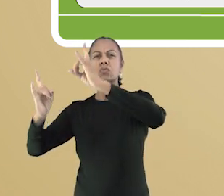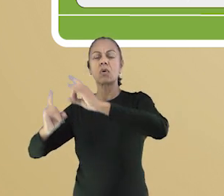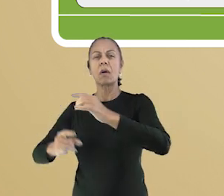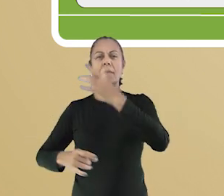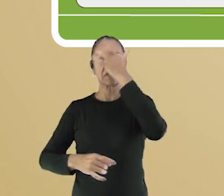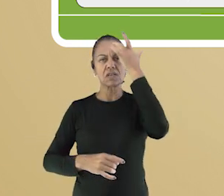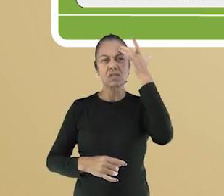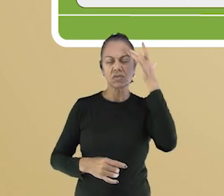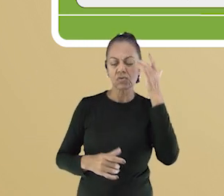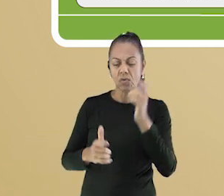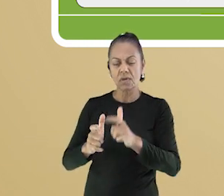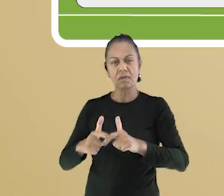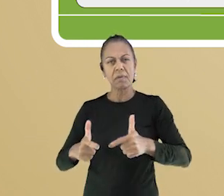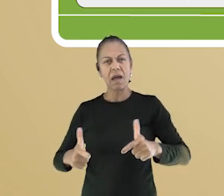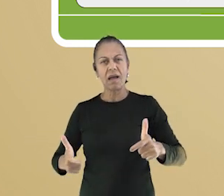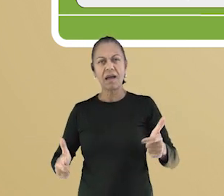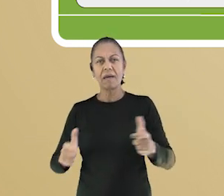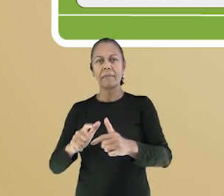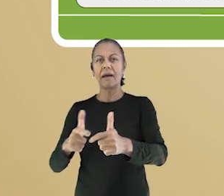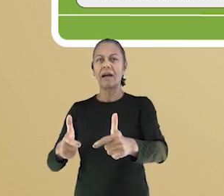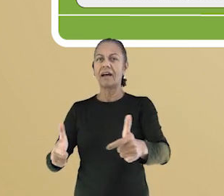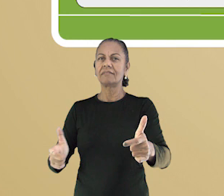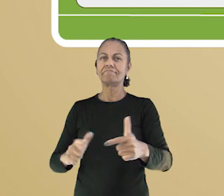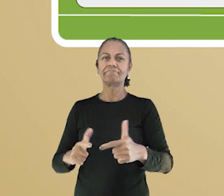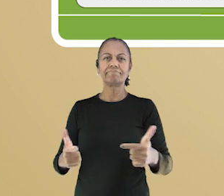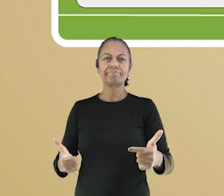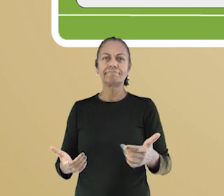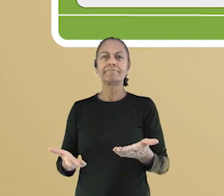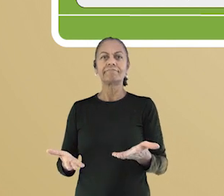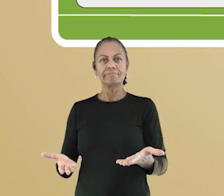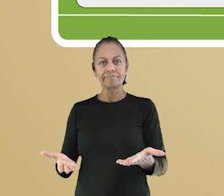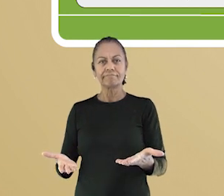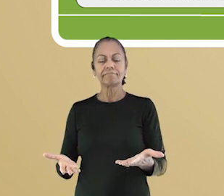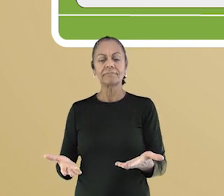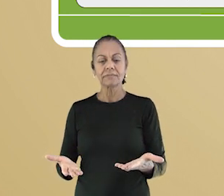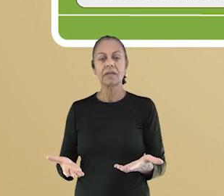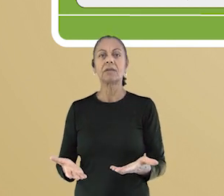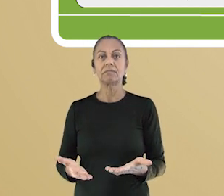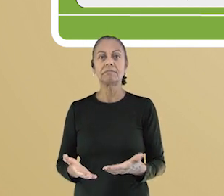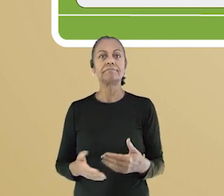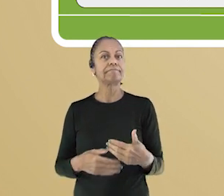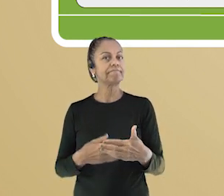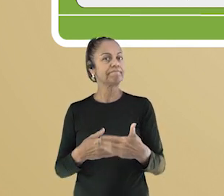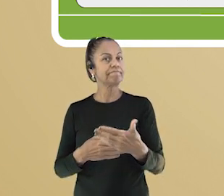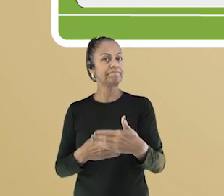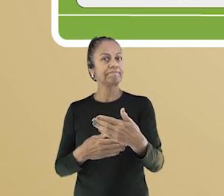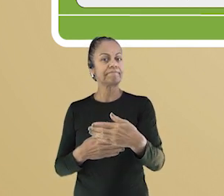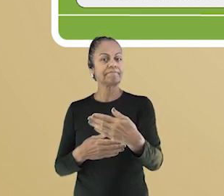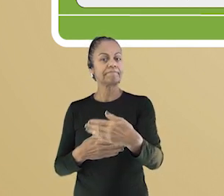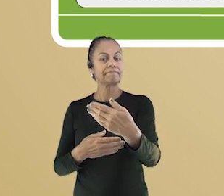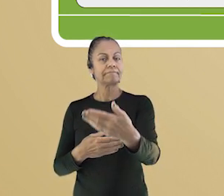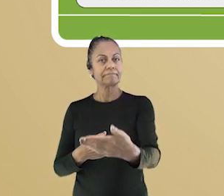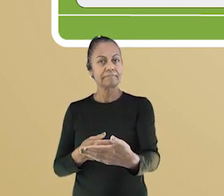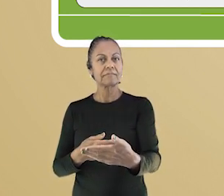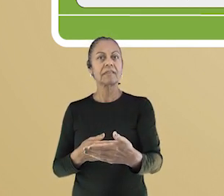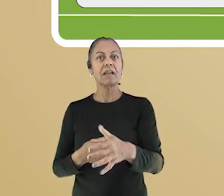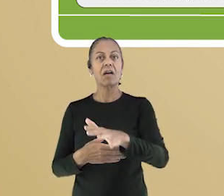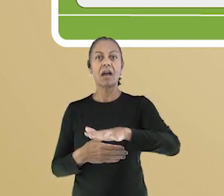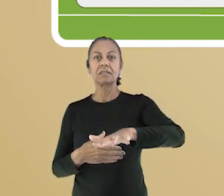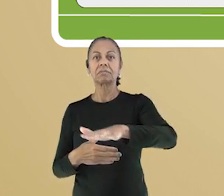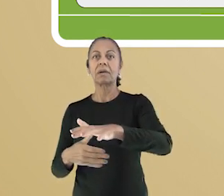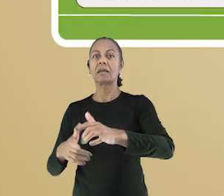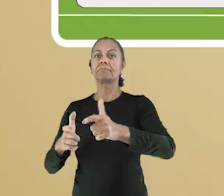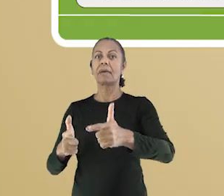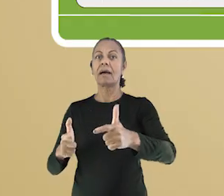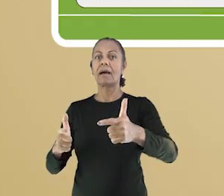crescendo, então as cidades tendem a acompanhar esse crescimento e a urbanização segue nesse sentido, ocupando cada vez